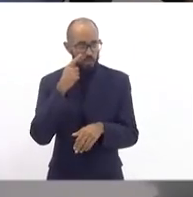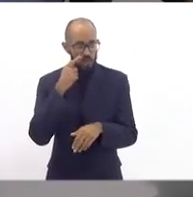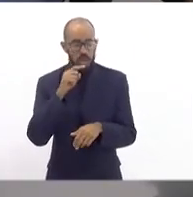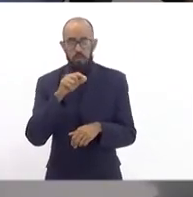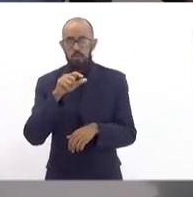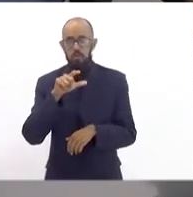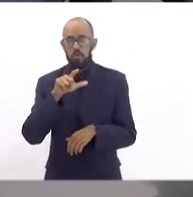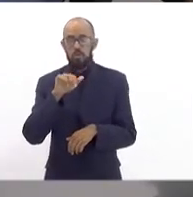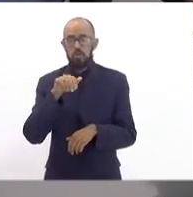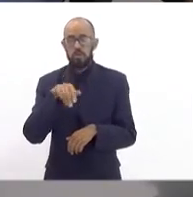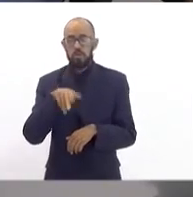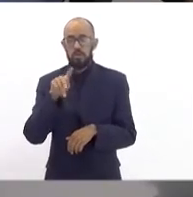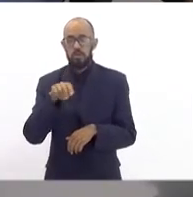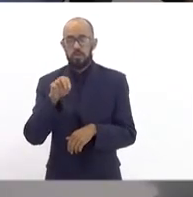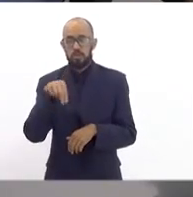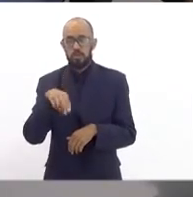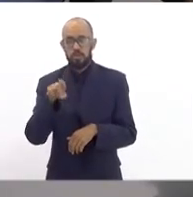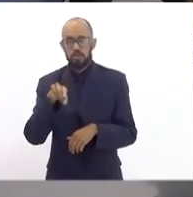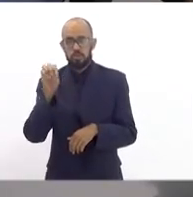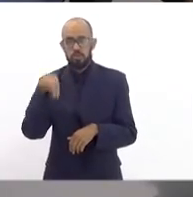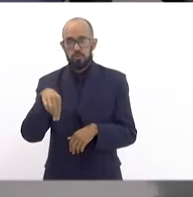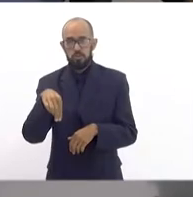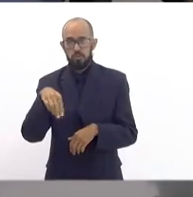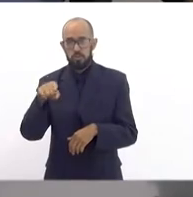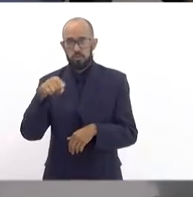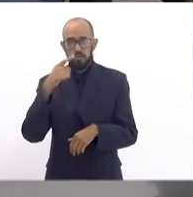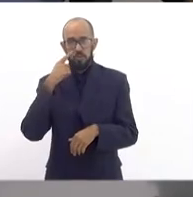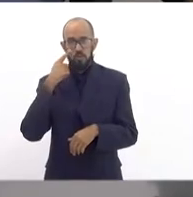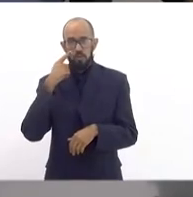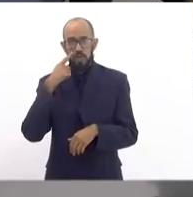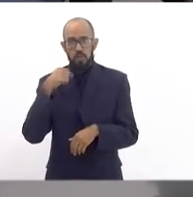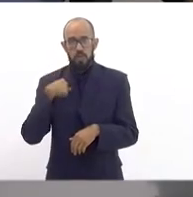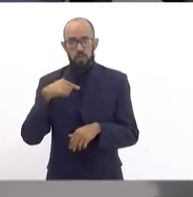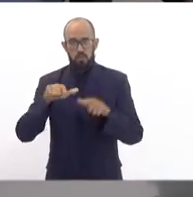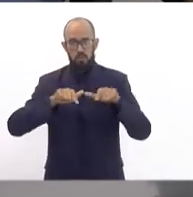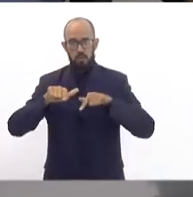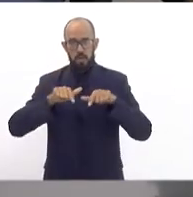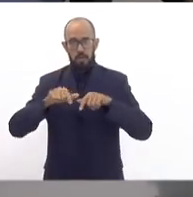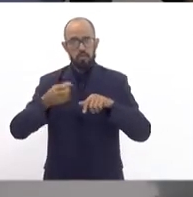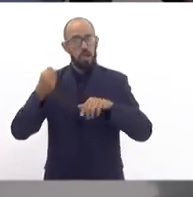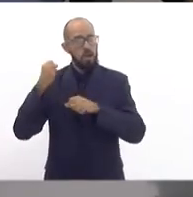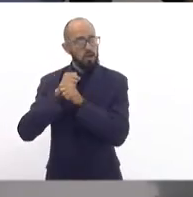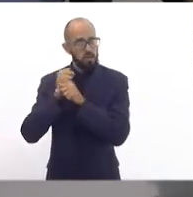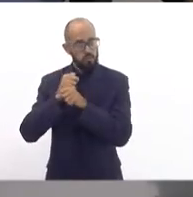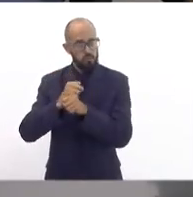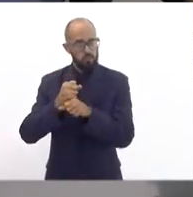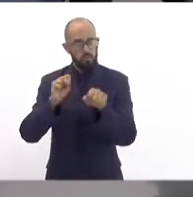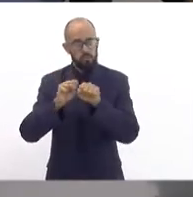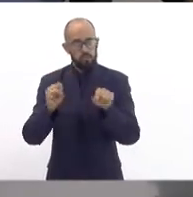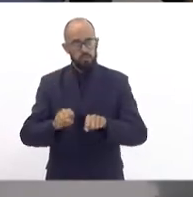vocês vão ver que eu já estou bastante tempo no sistema, né? Então, assim, eu realmente